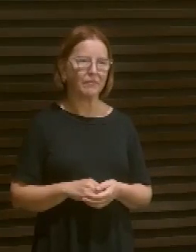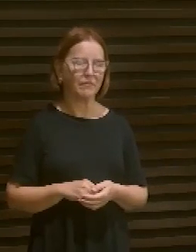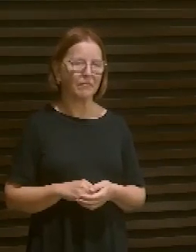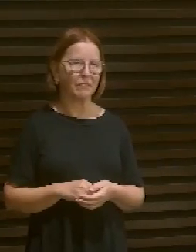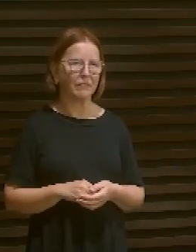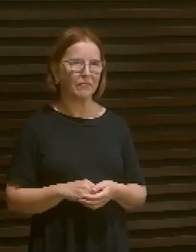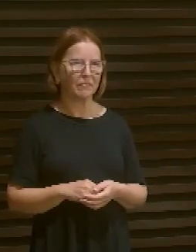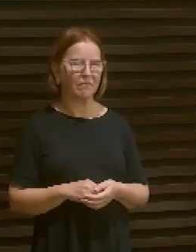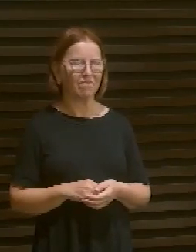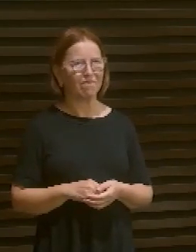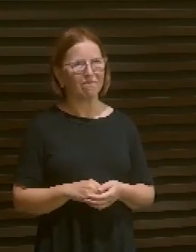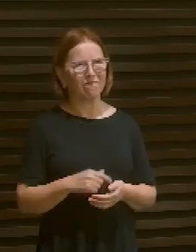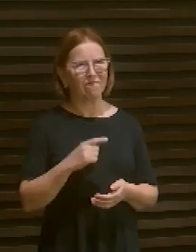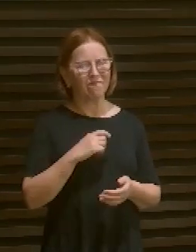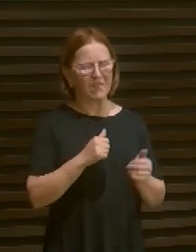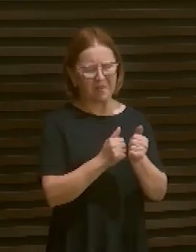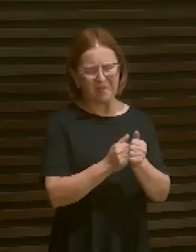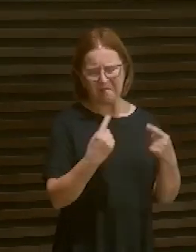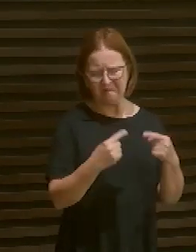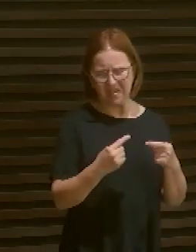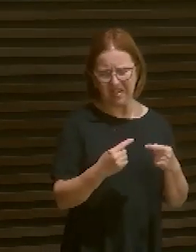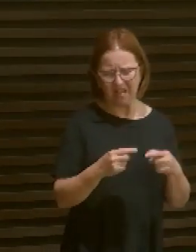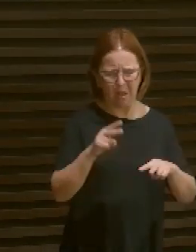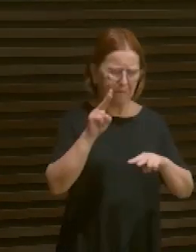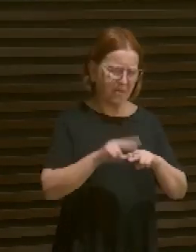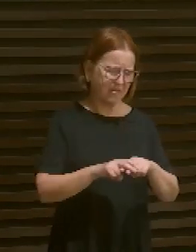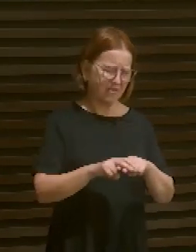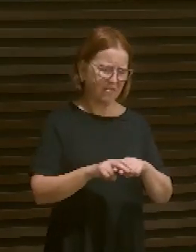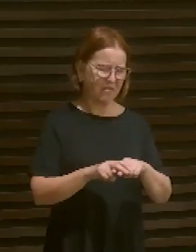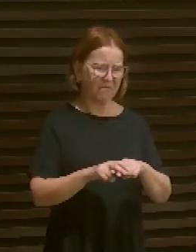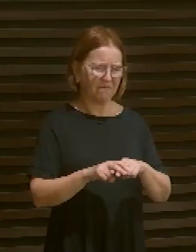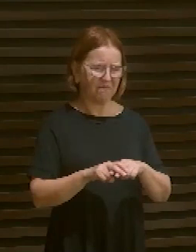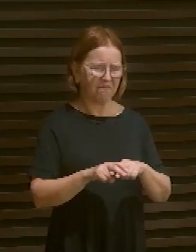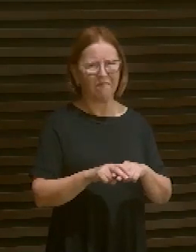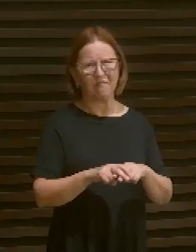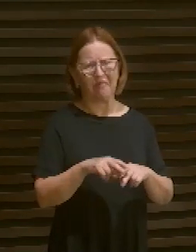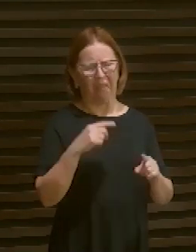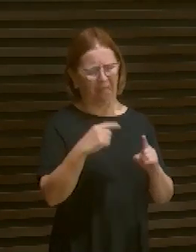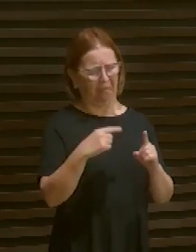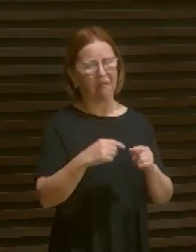incluindo perseguições, prisões, maus tratos.